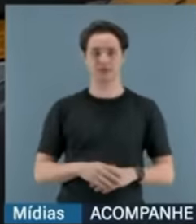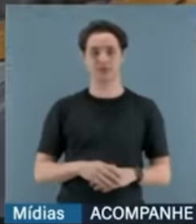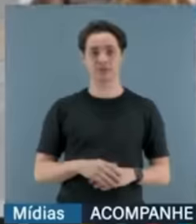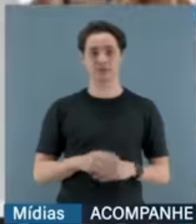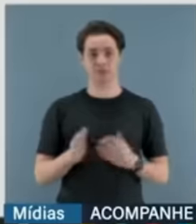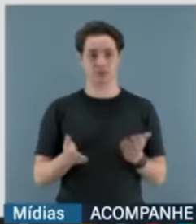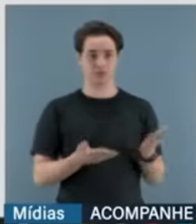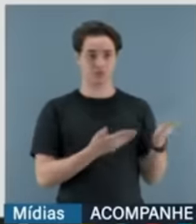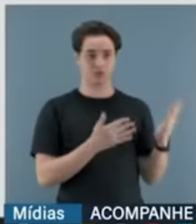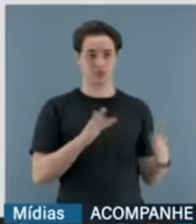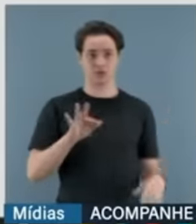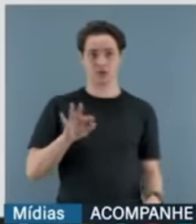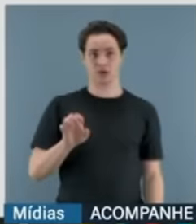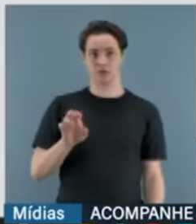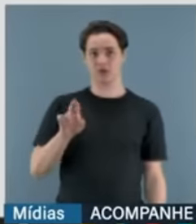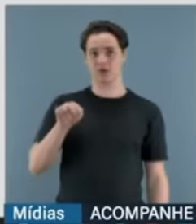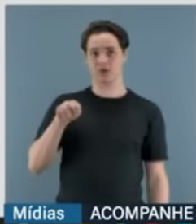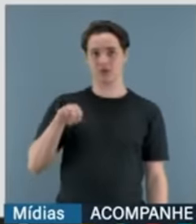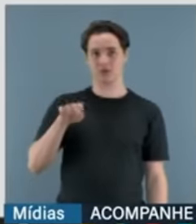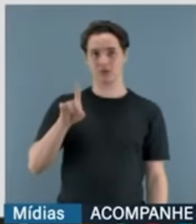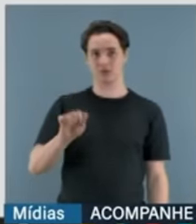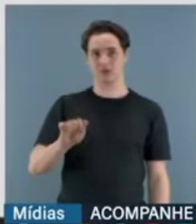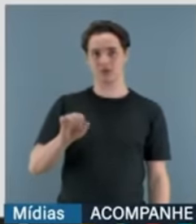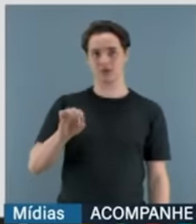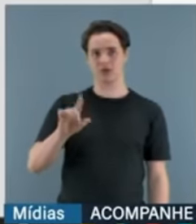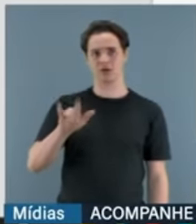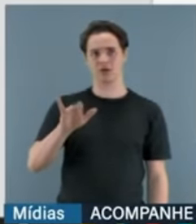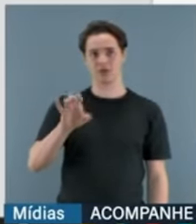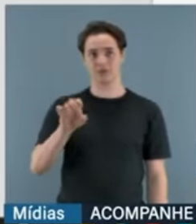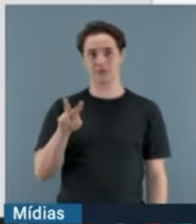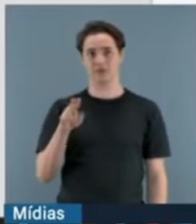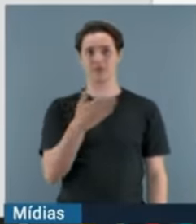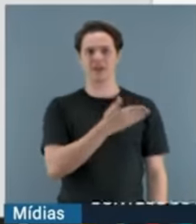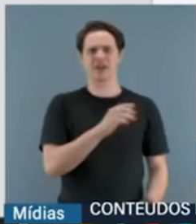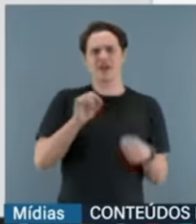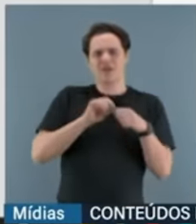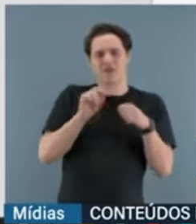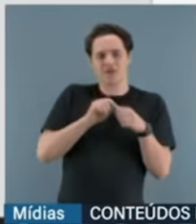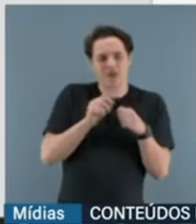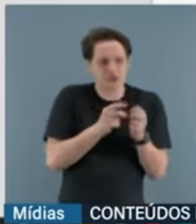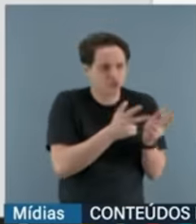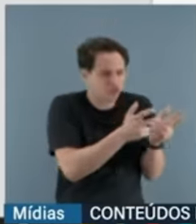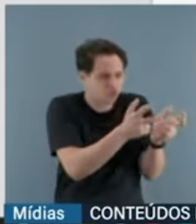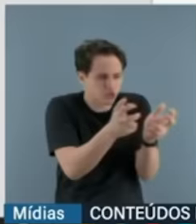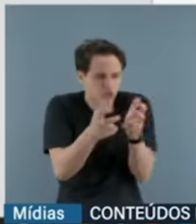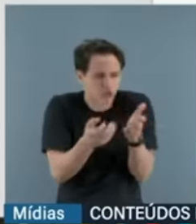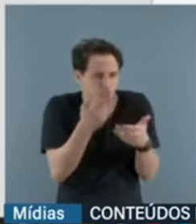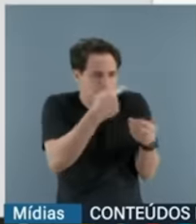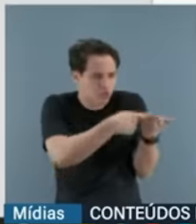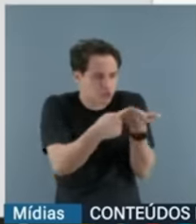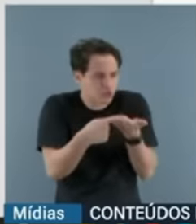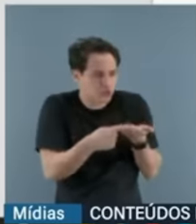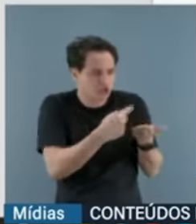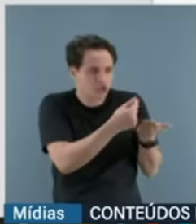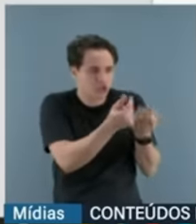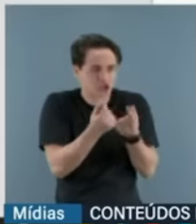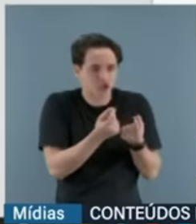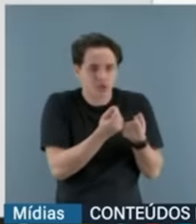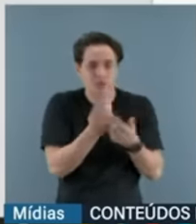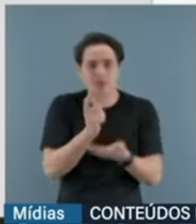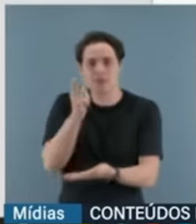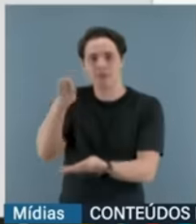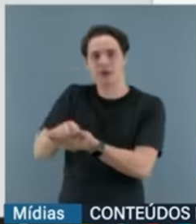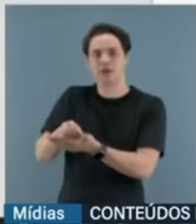Fernanda Oliver, cantora gospel faz vaquinha para pagar processo. O senhor pensou em fazer alguma vaquinha? Acho que